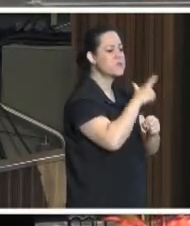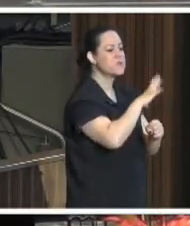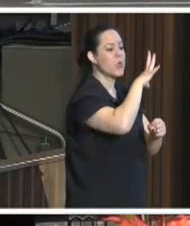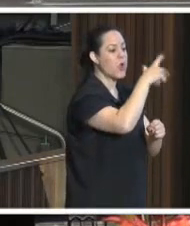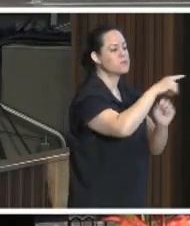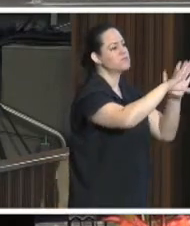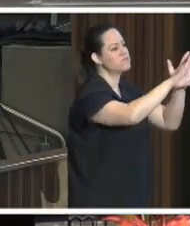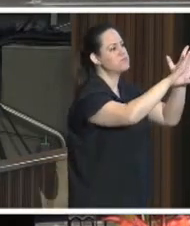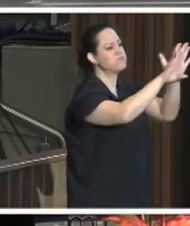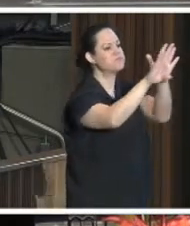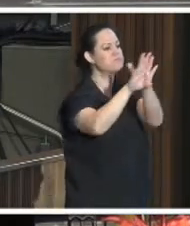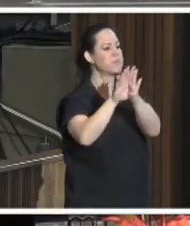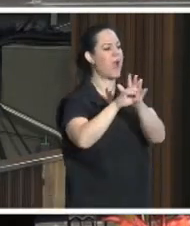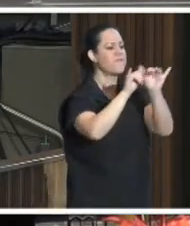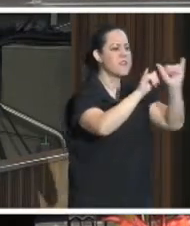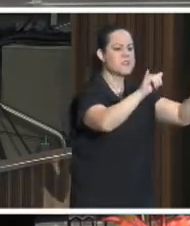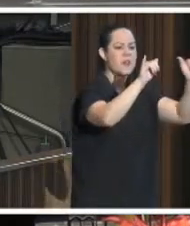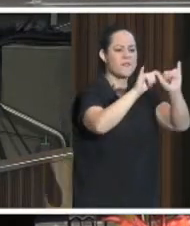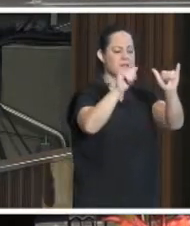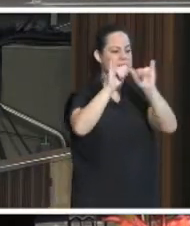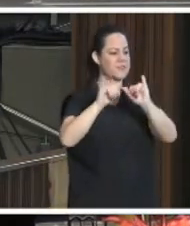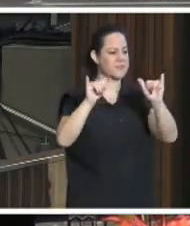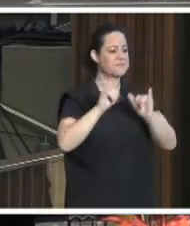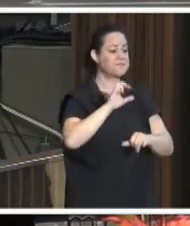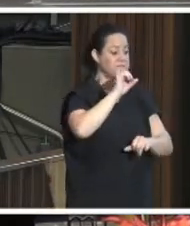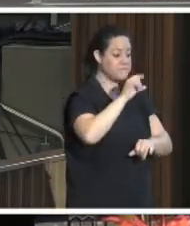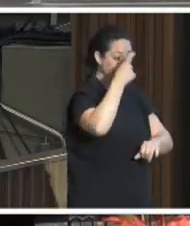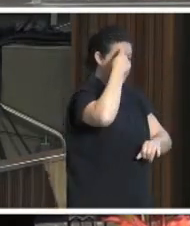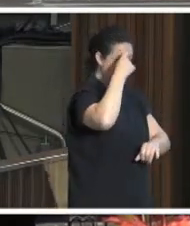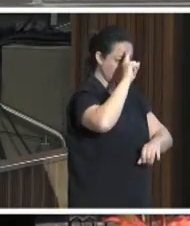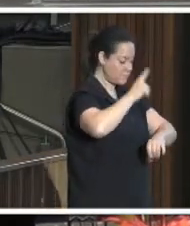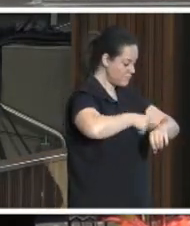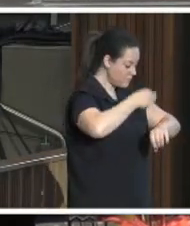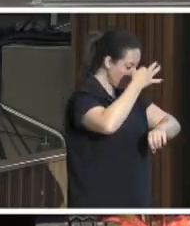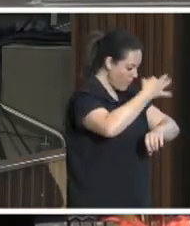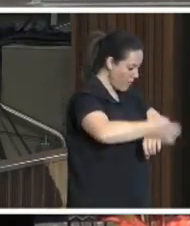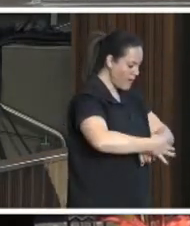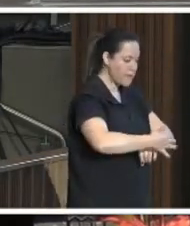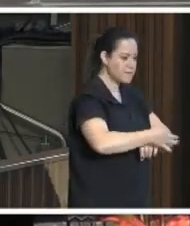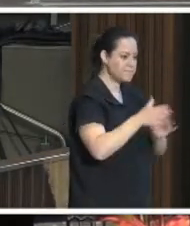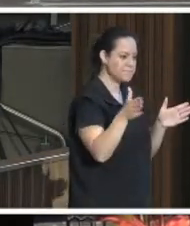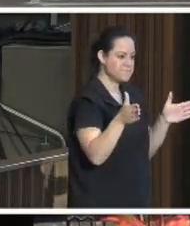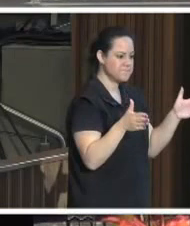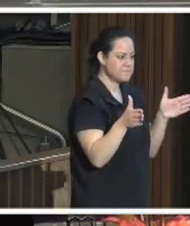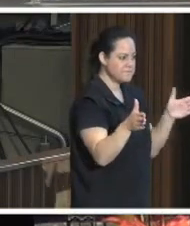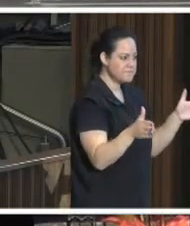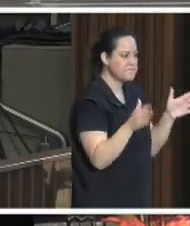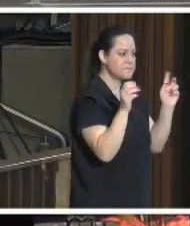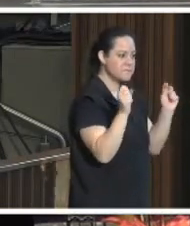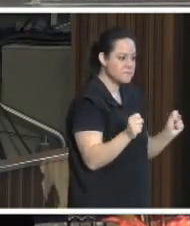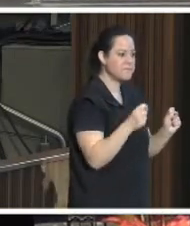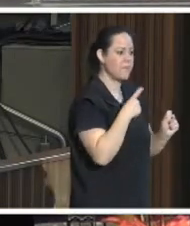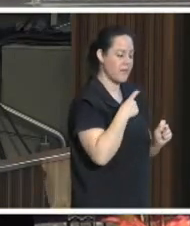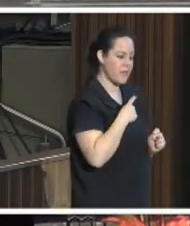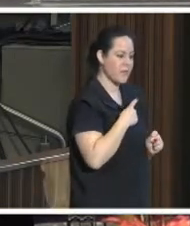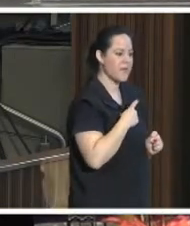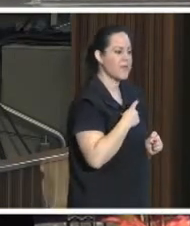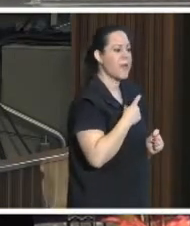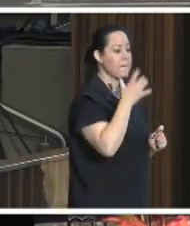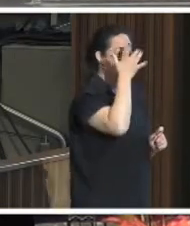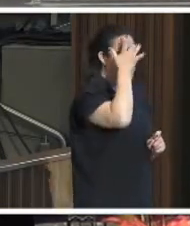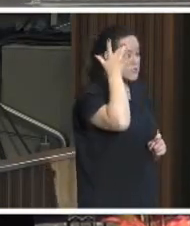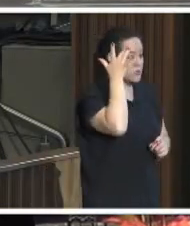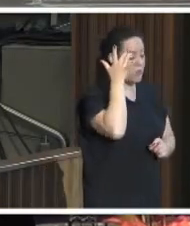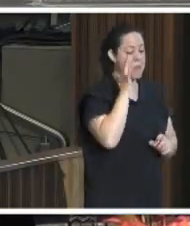as províncias. E aí se marcar uma data dentro desse período que pudesse ter